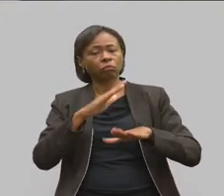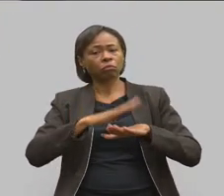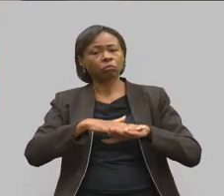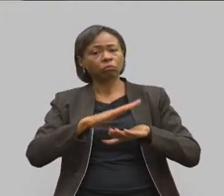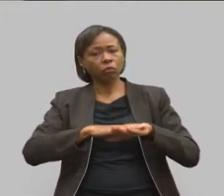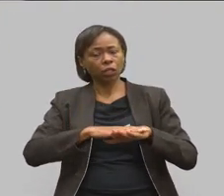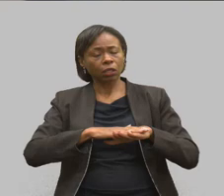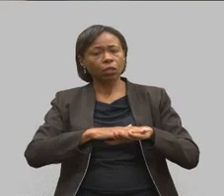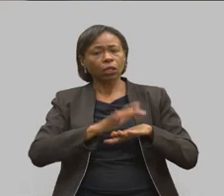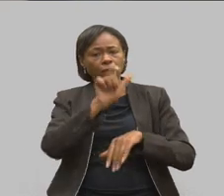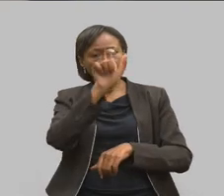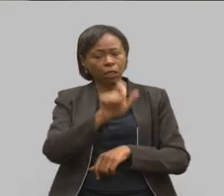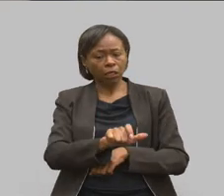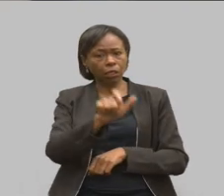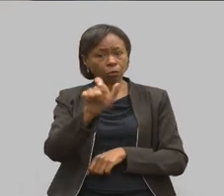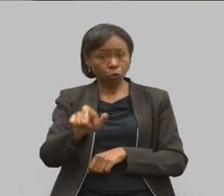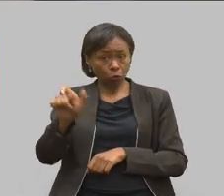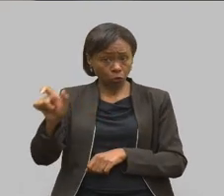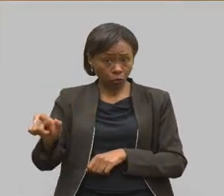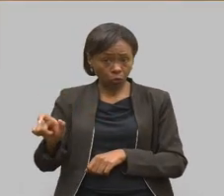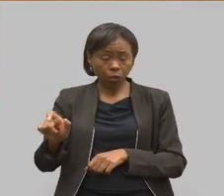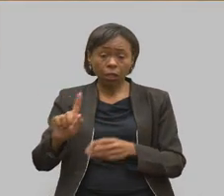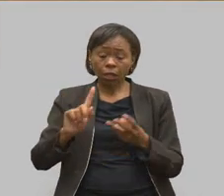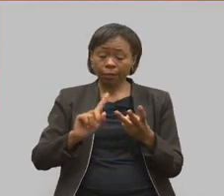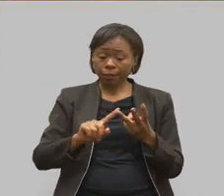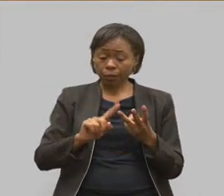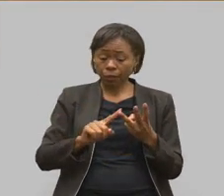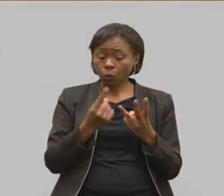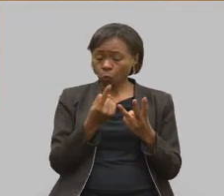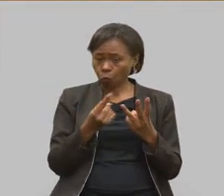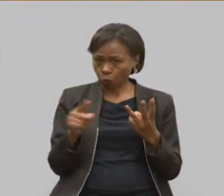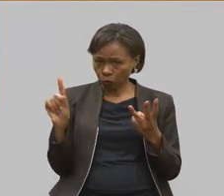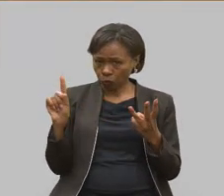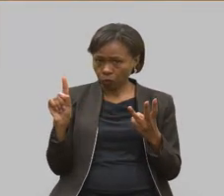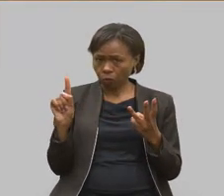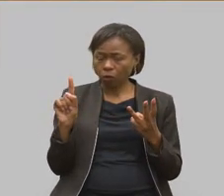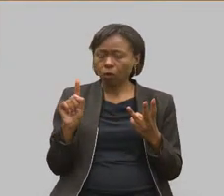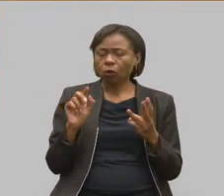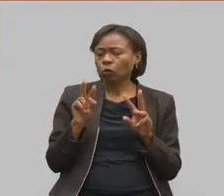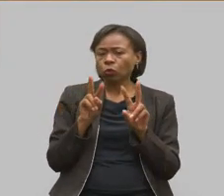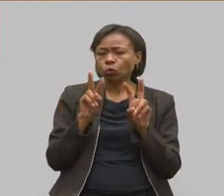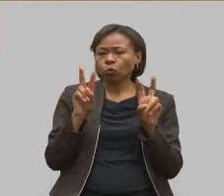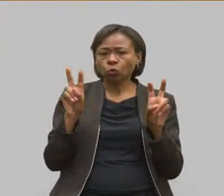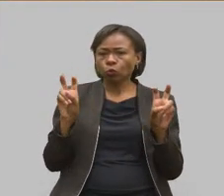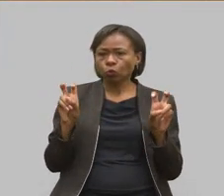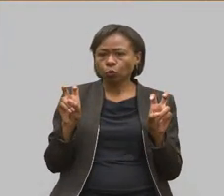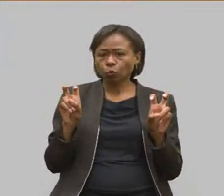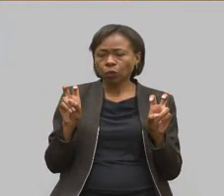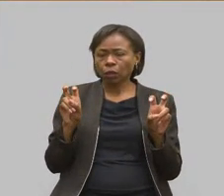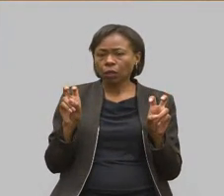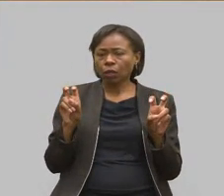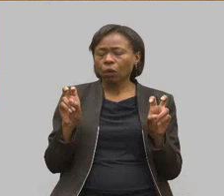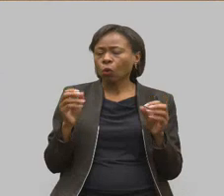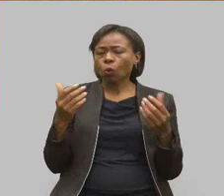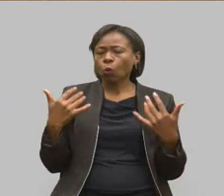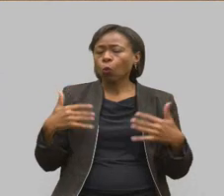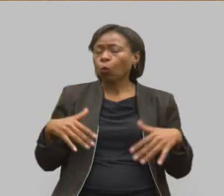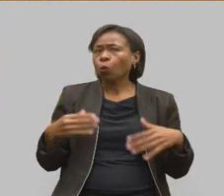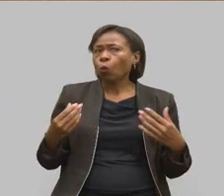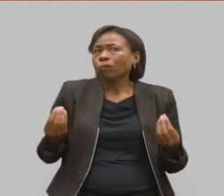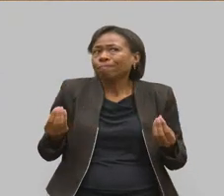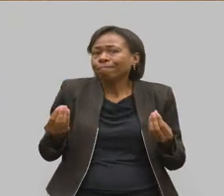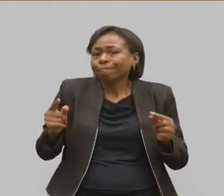dos assistidos e agora como Último Ponto essa questão eh do grande desafio